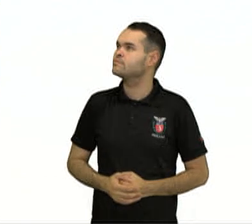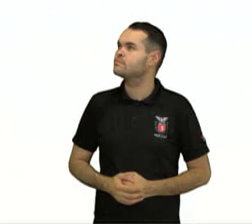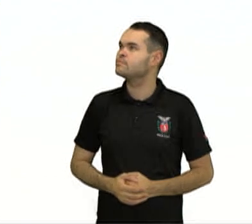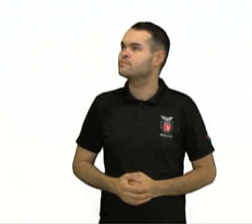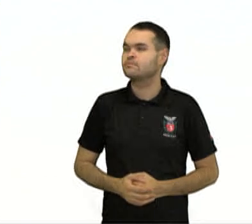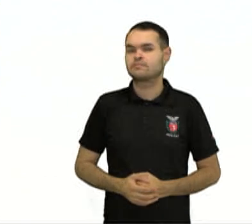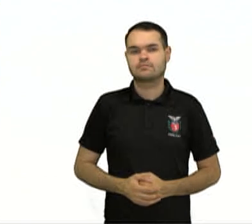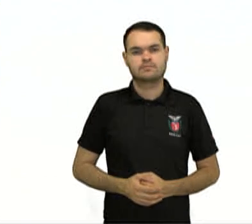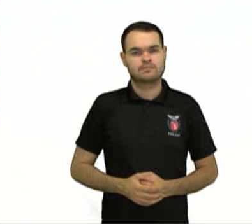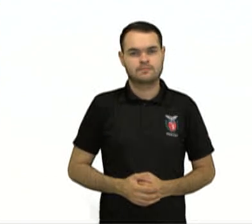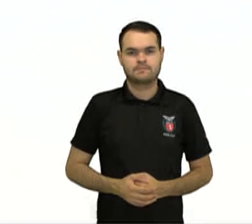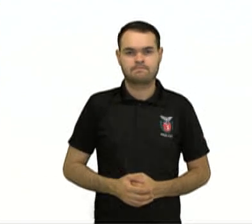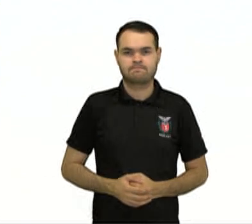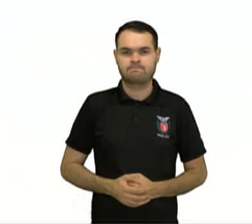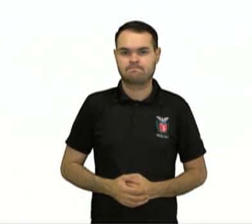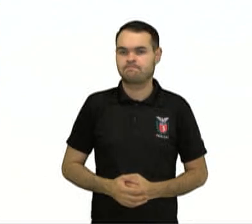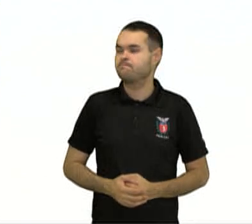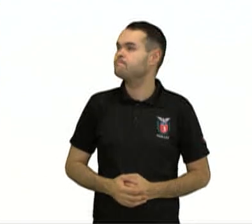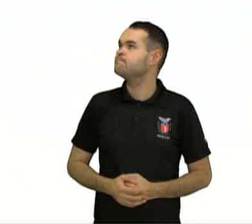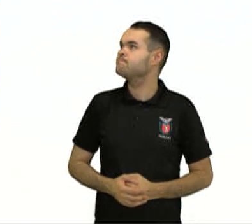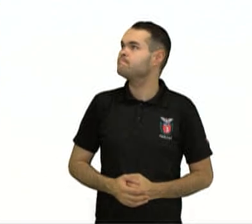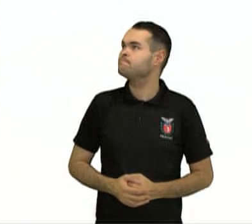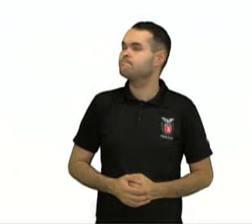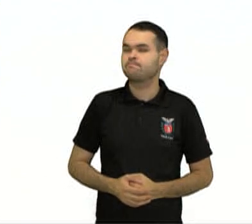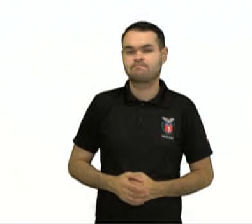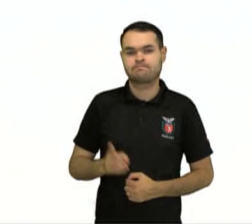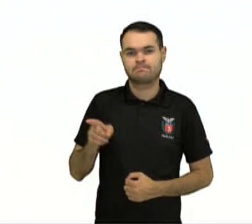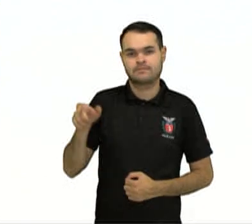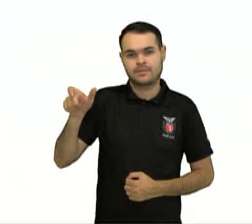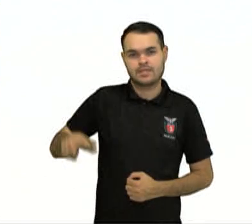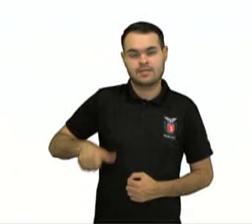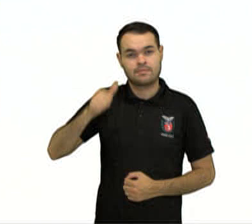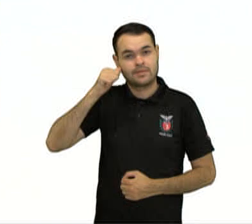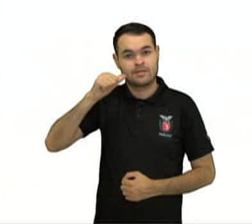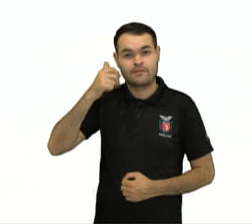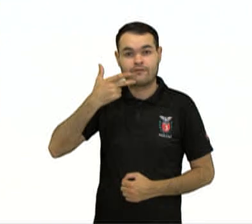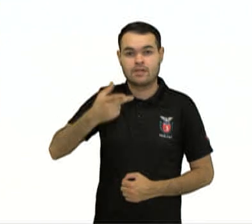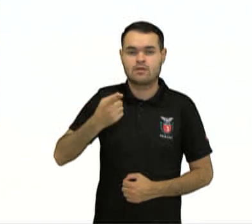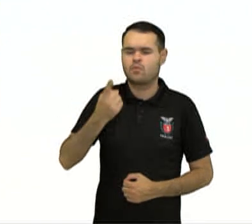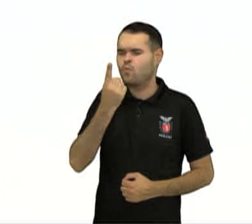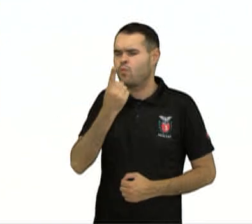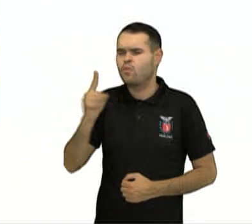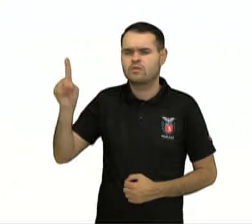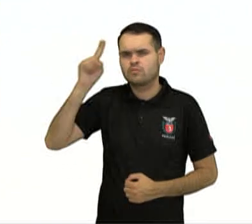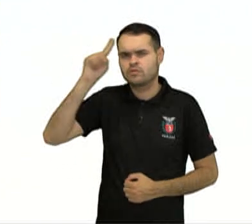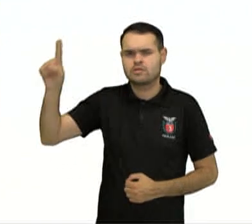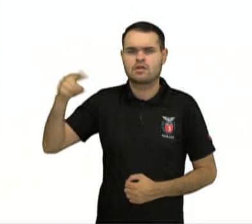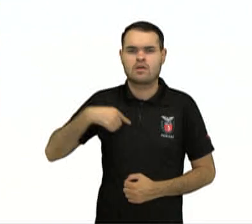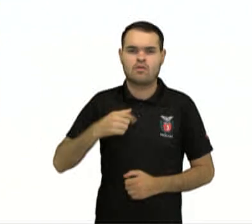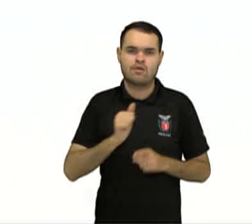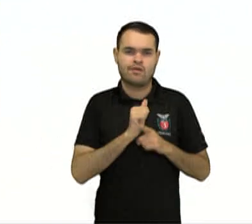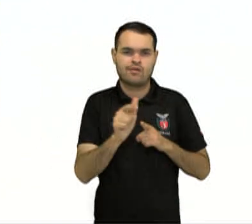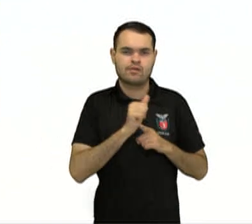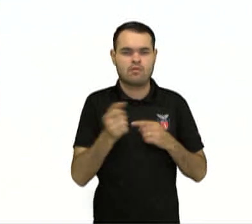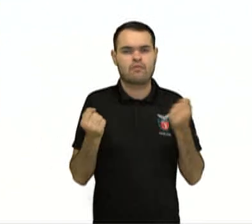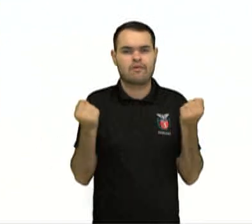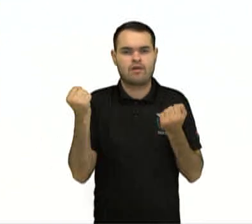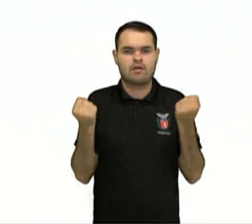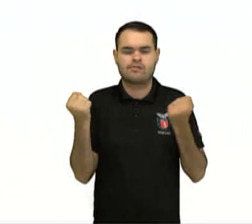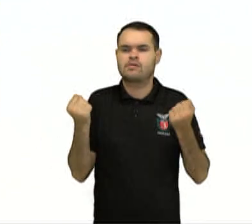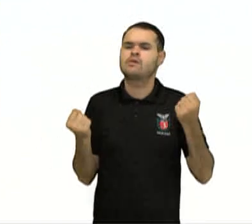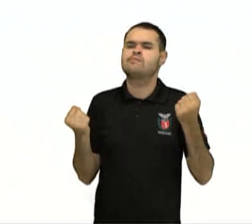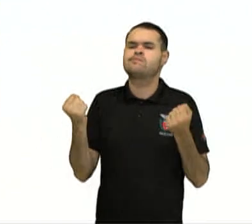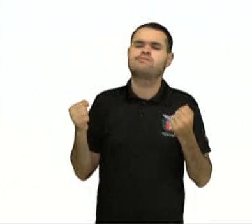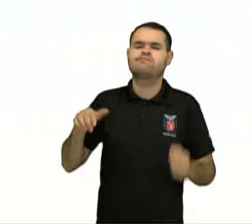very much. Check some pics I took. Então ela fala aqui, olha, finalmente no meu último dia eu aluguei um carro e dirigi até